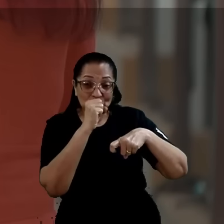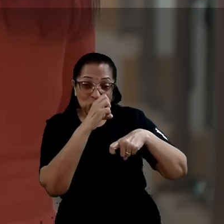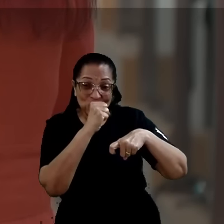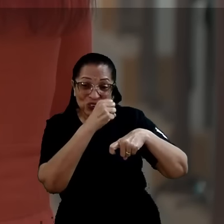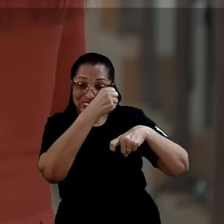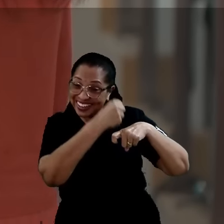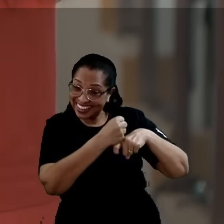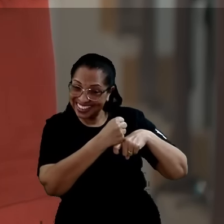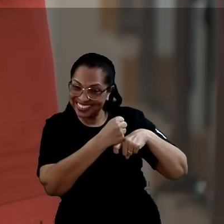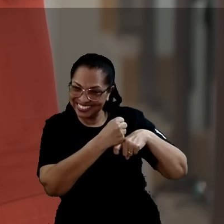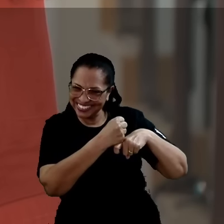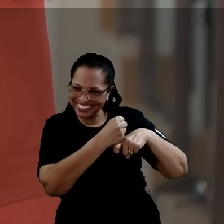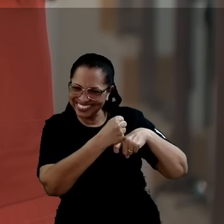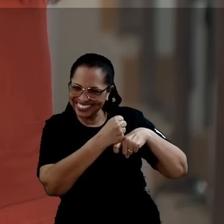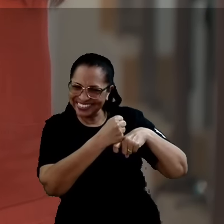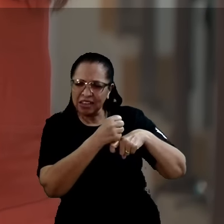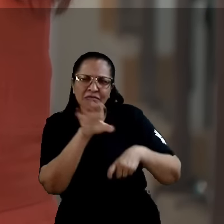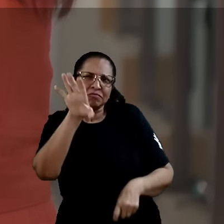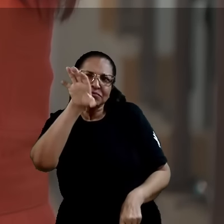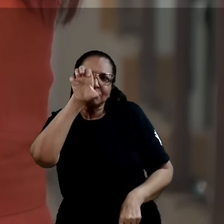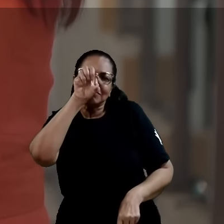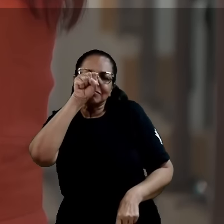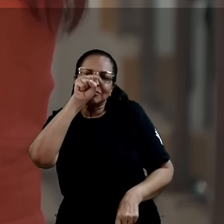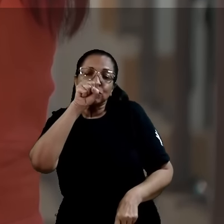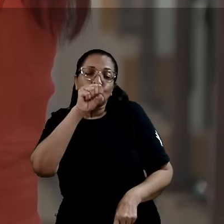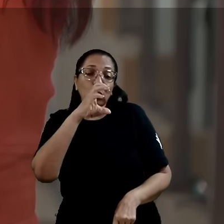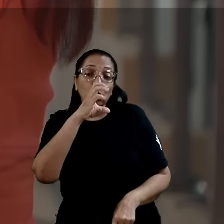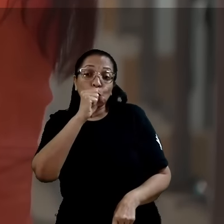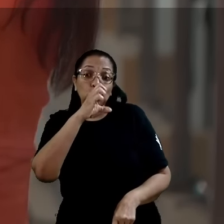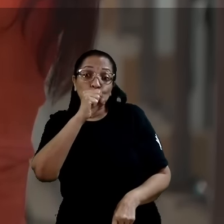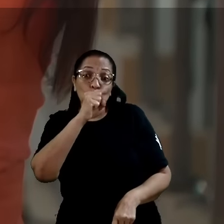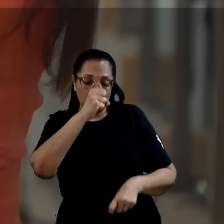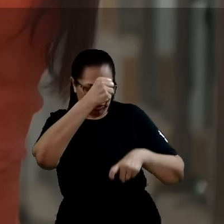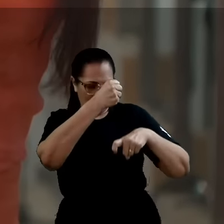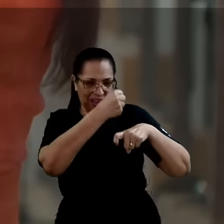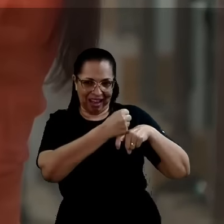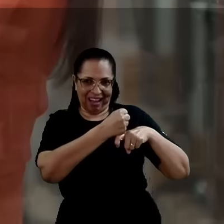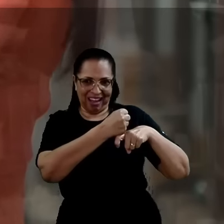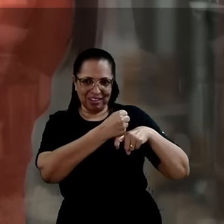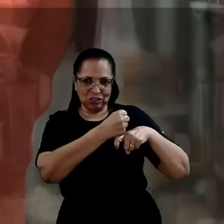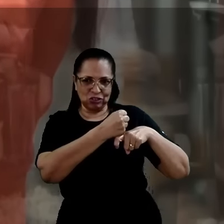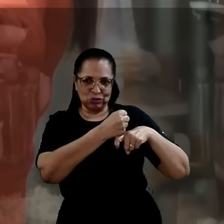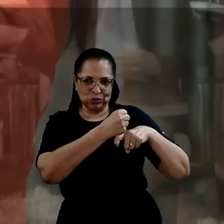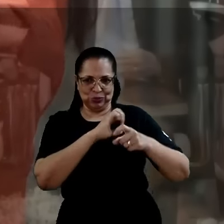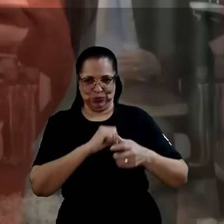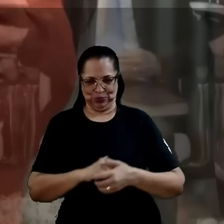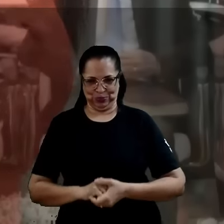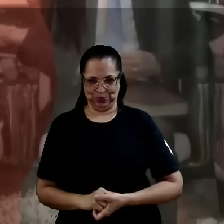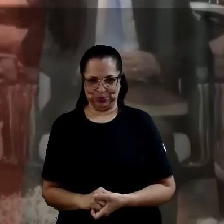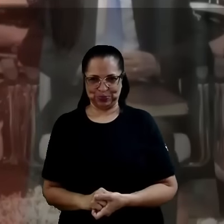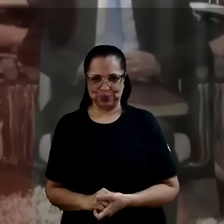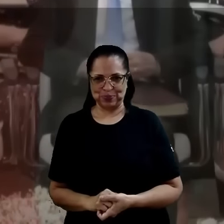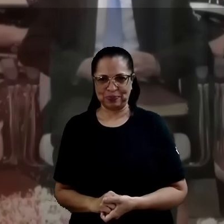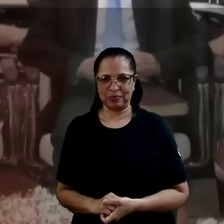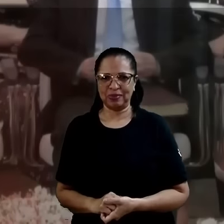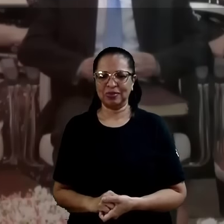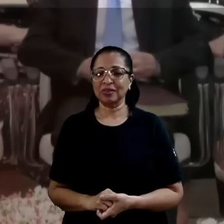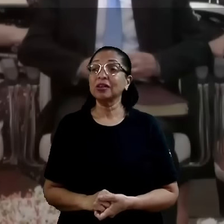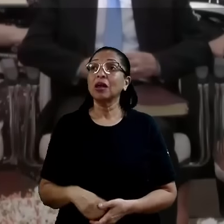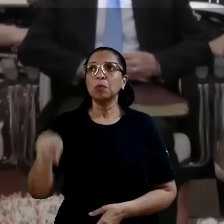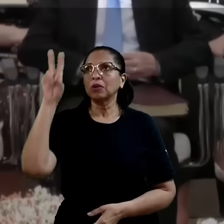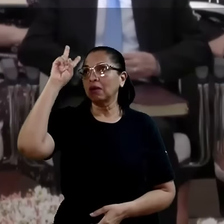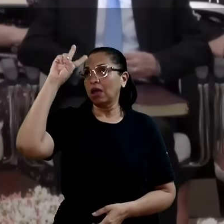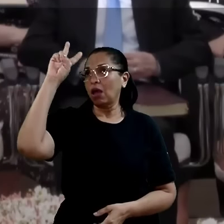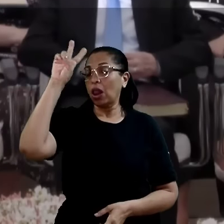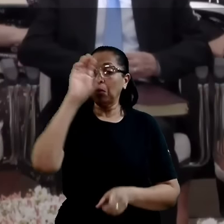reciclável sobe aquele cheiro do suco de caju me vem meu vô presidindo a reunião minha avó e eu sempre